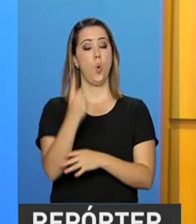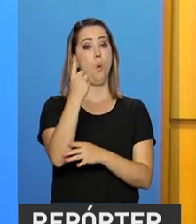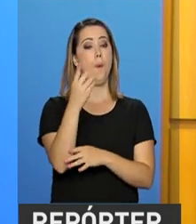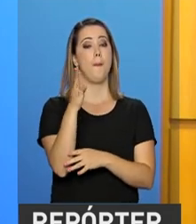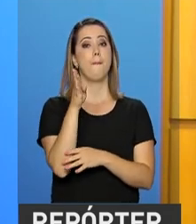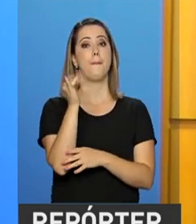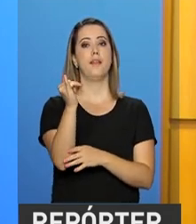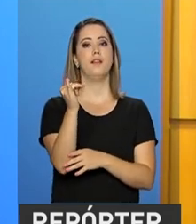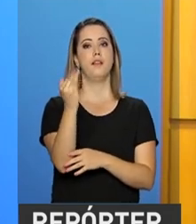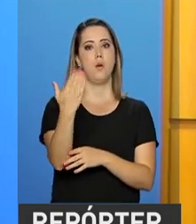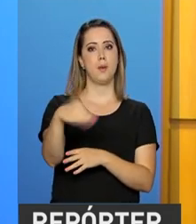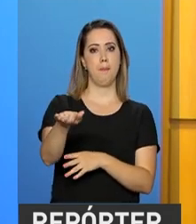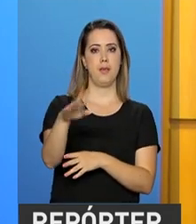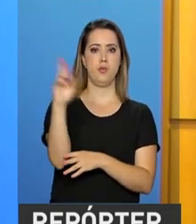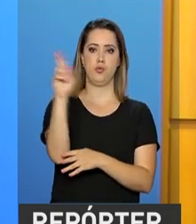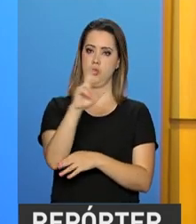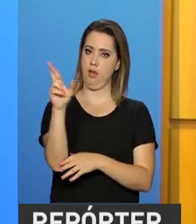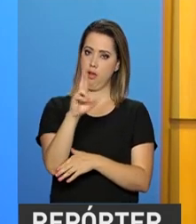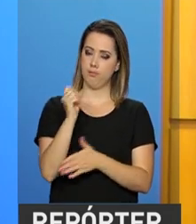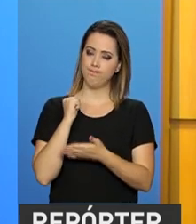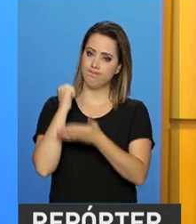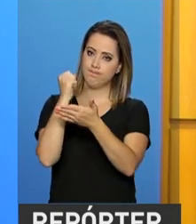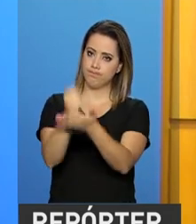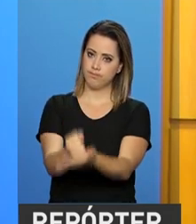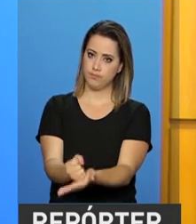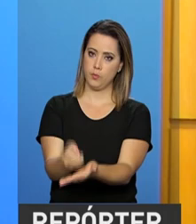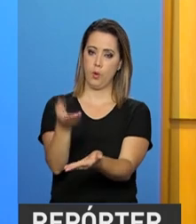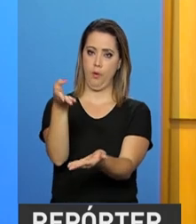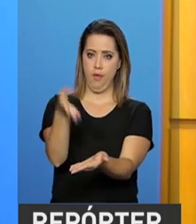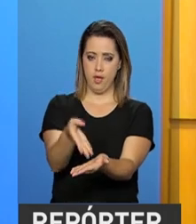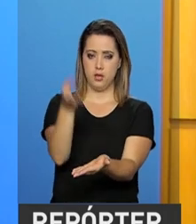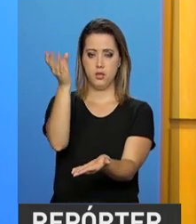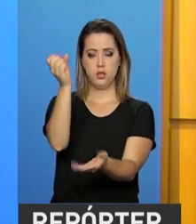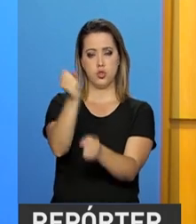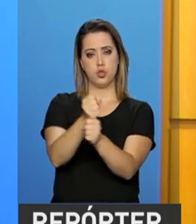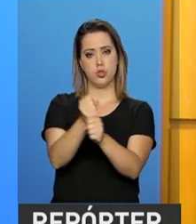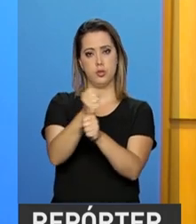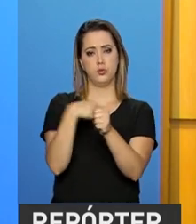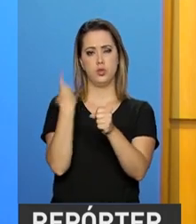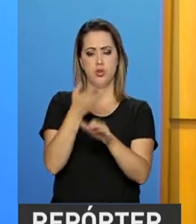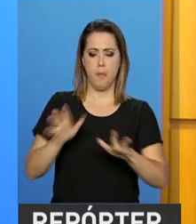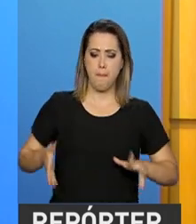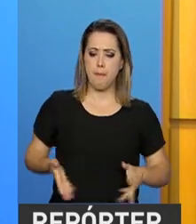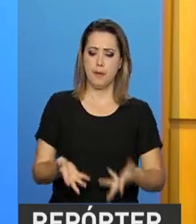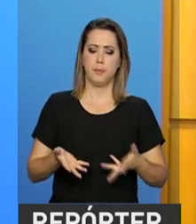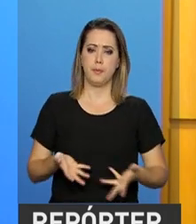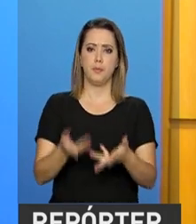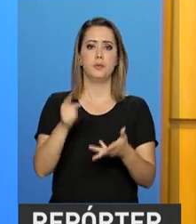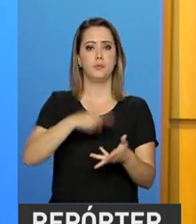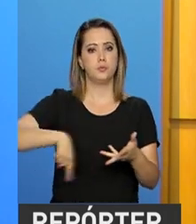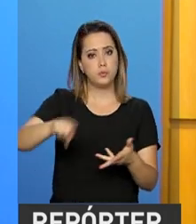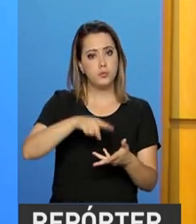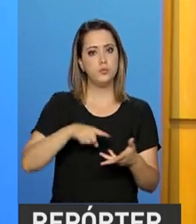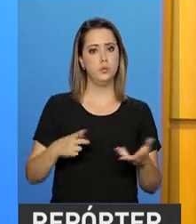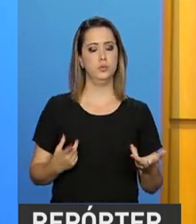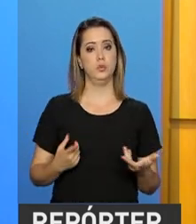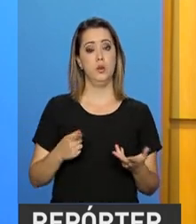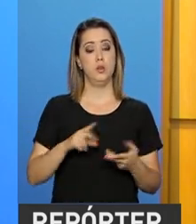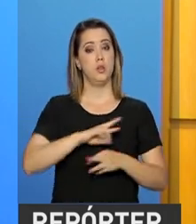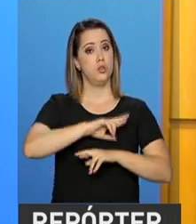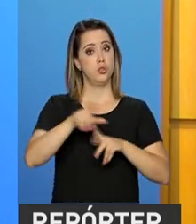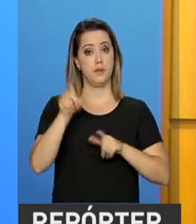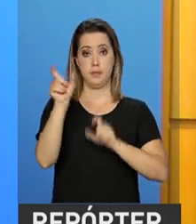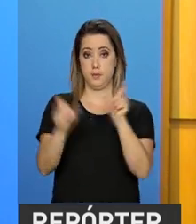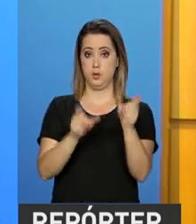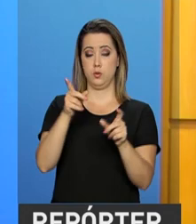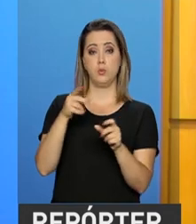caixa tá está disponibilizando para esse ano nós já alavancar esse setor muitos até podem